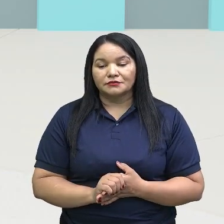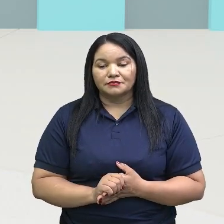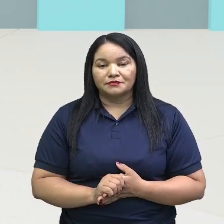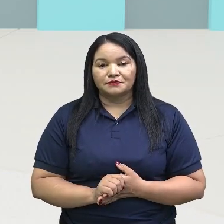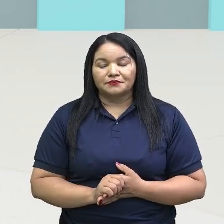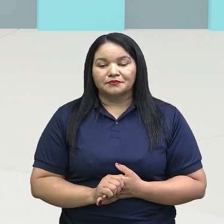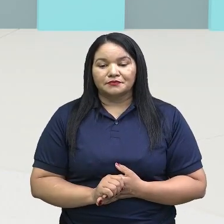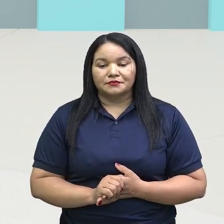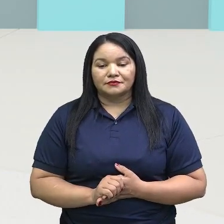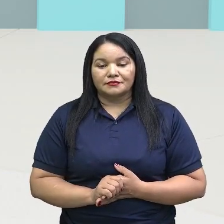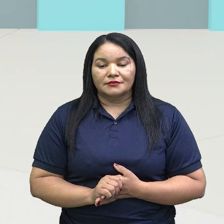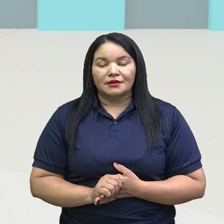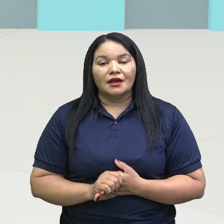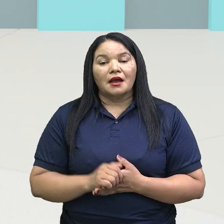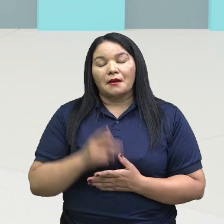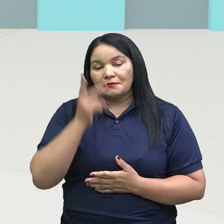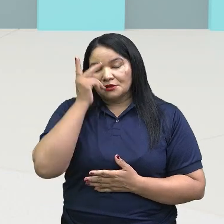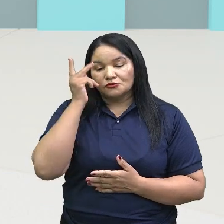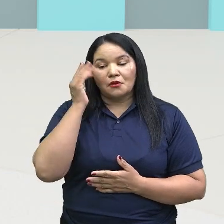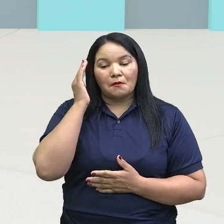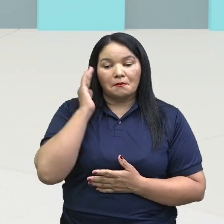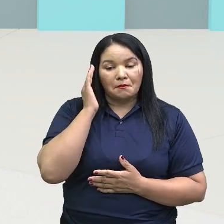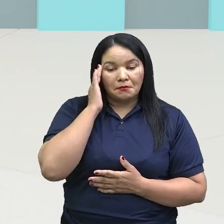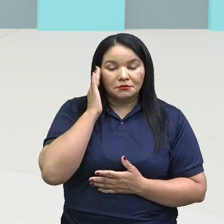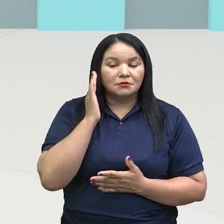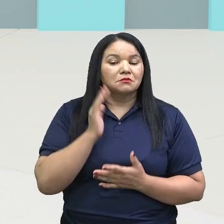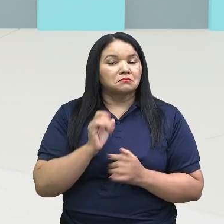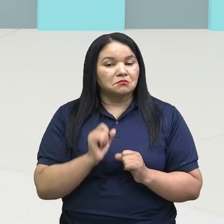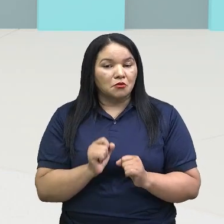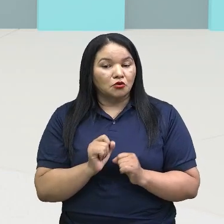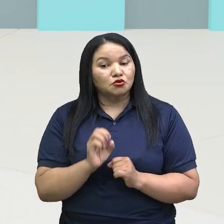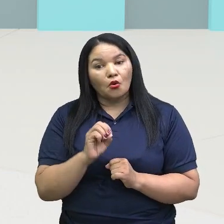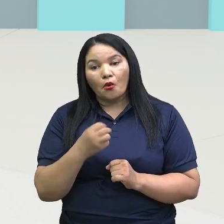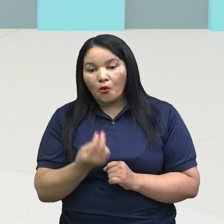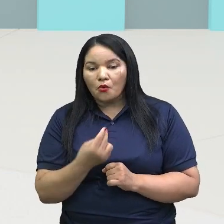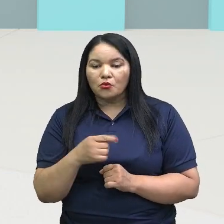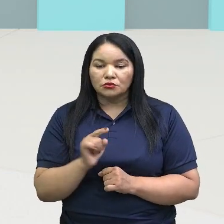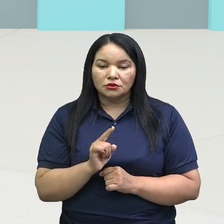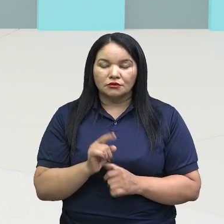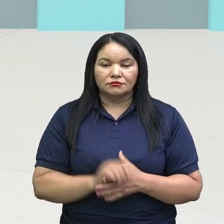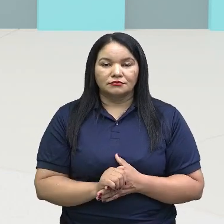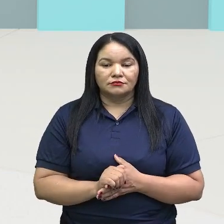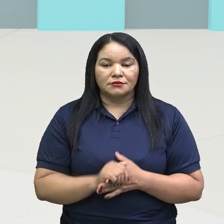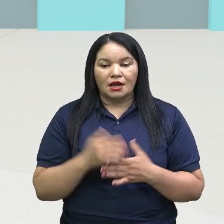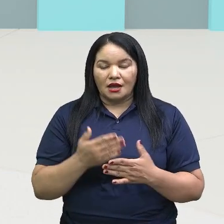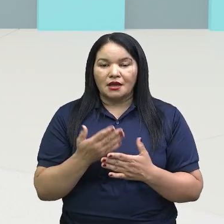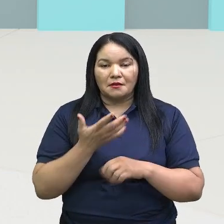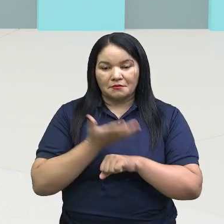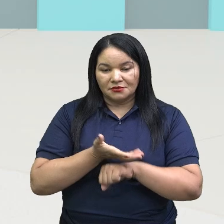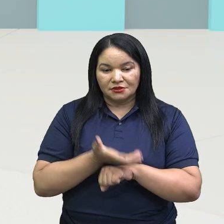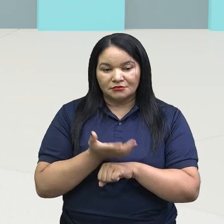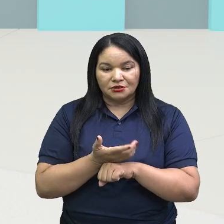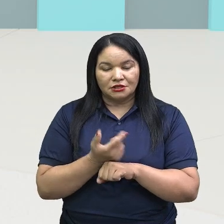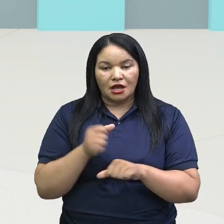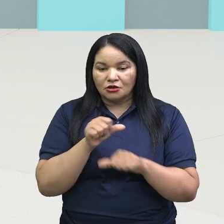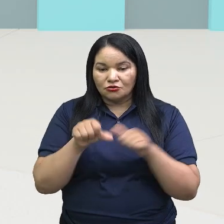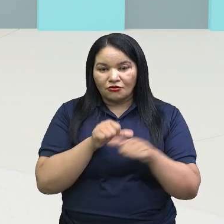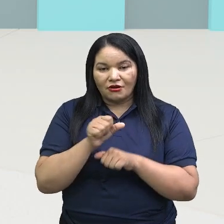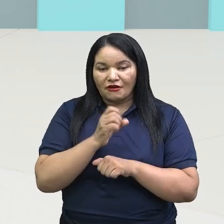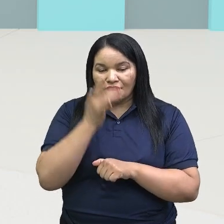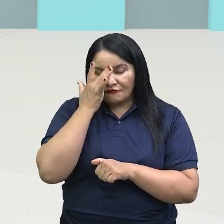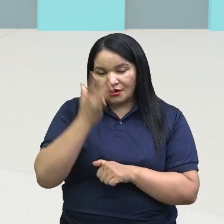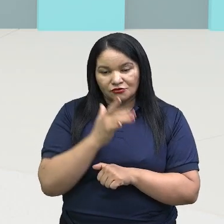mesmo assim, a pessoa pode entender ou não. A matéria não vai se tornar fácil para que a pessoa entenda, né?